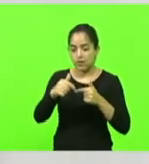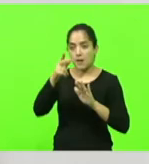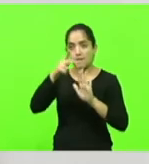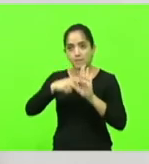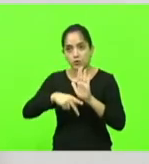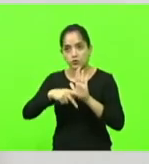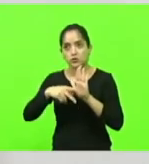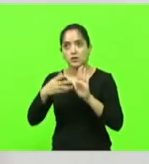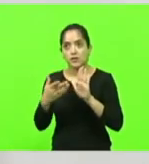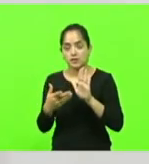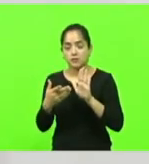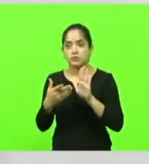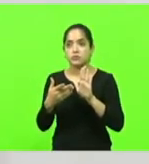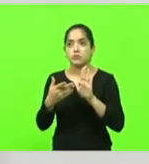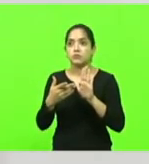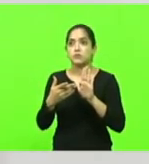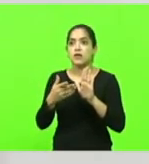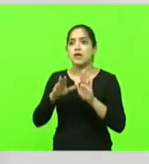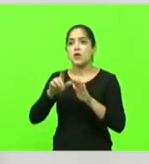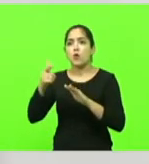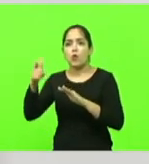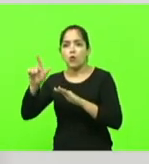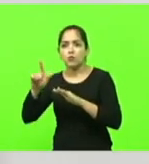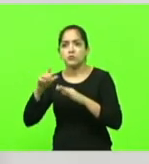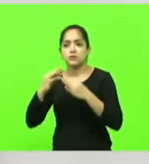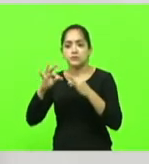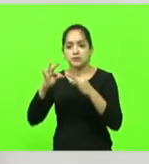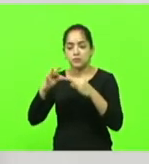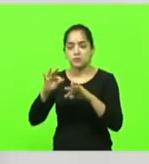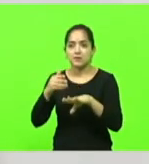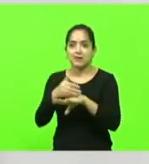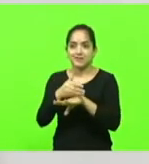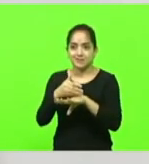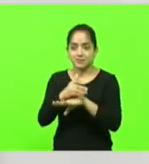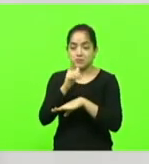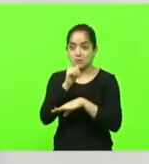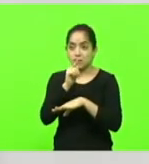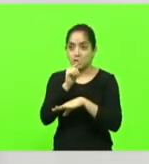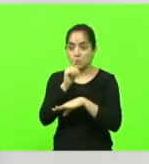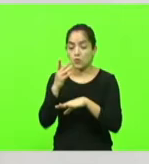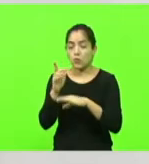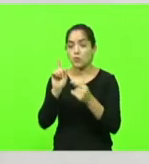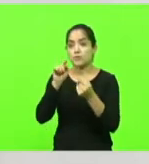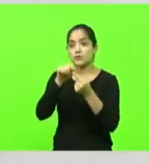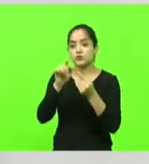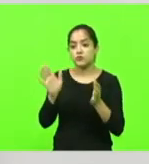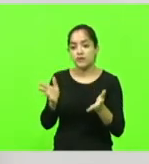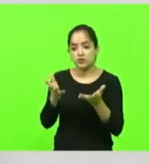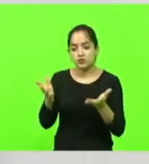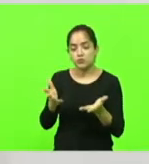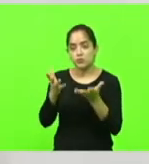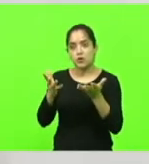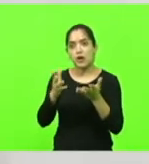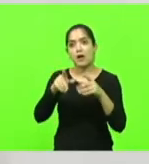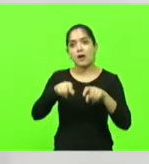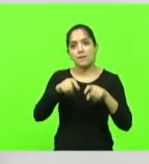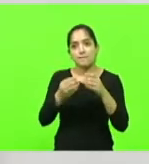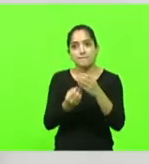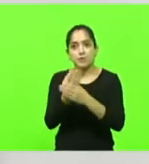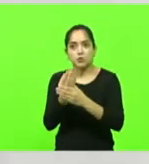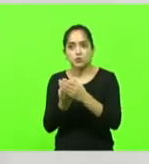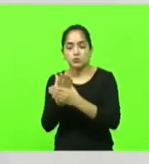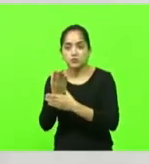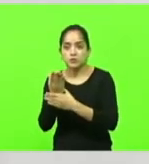implementação de cisternas ou outras tecnologias de acesso à água. O objetivo é estimular a produção rural em meio aos